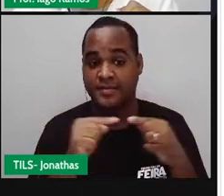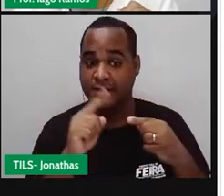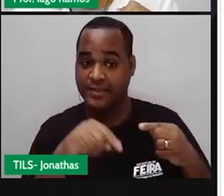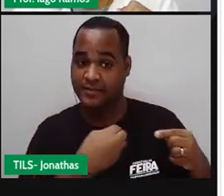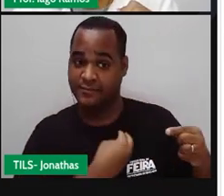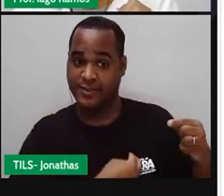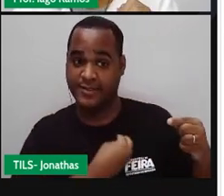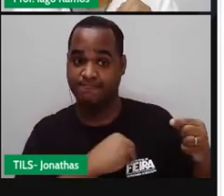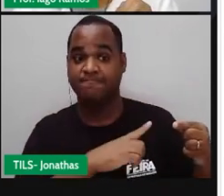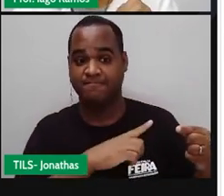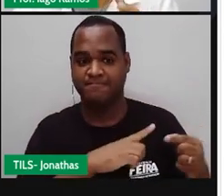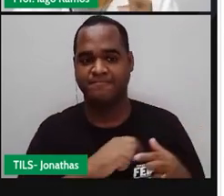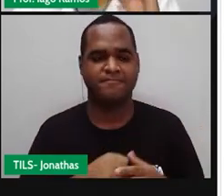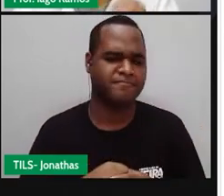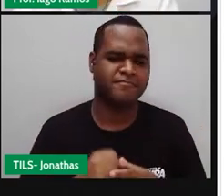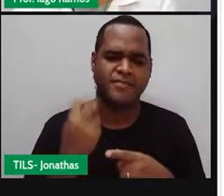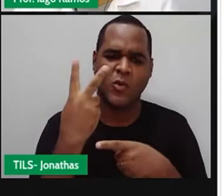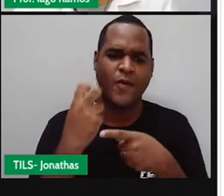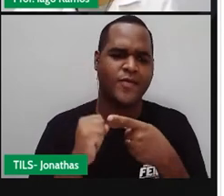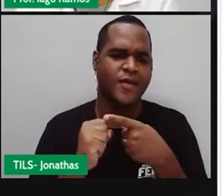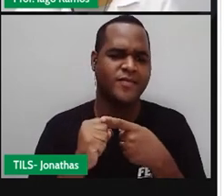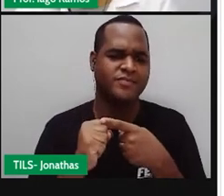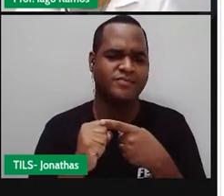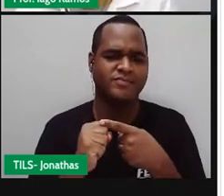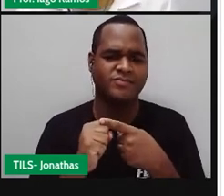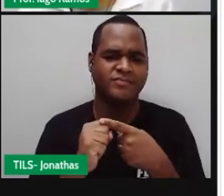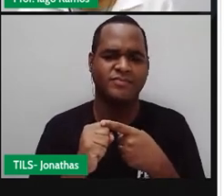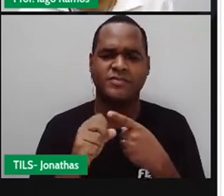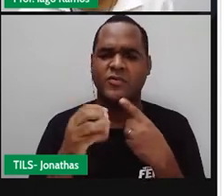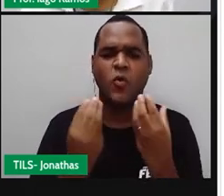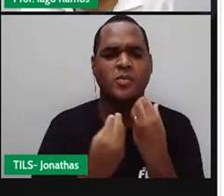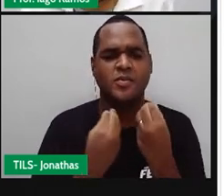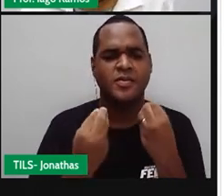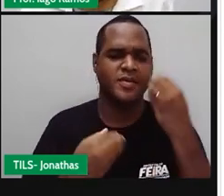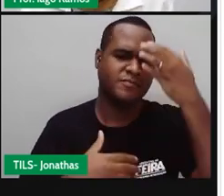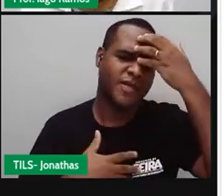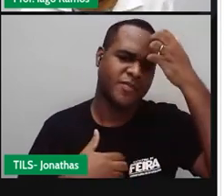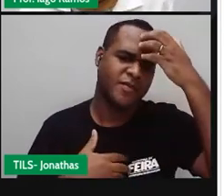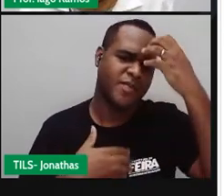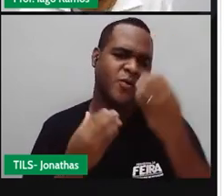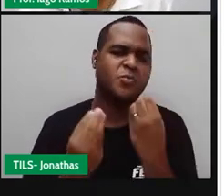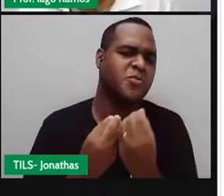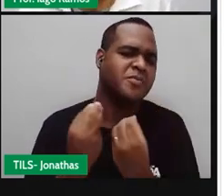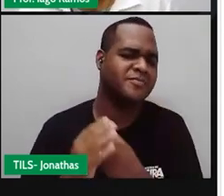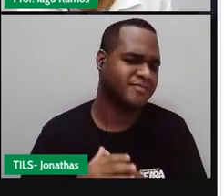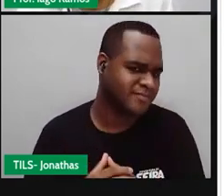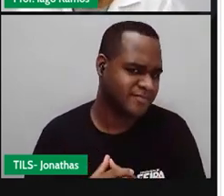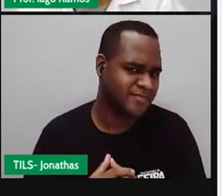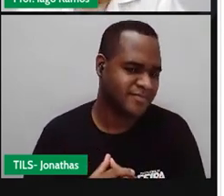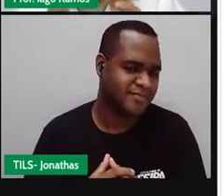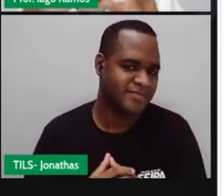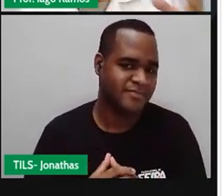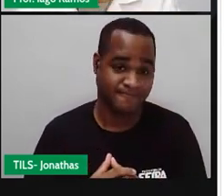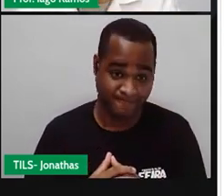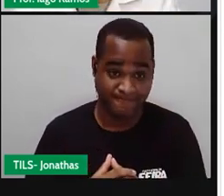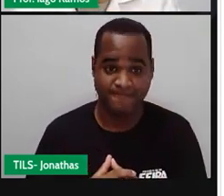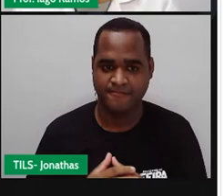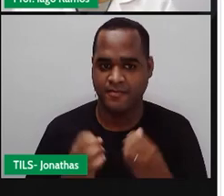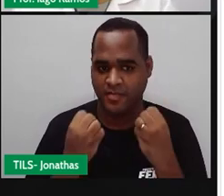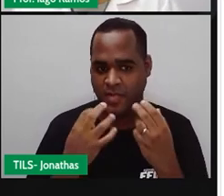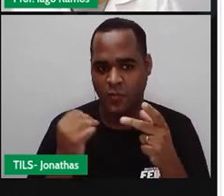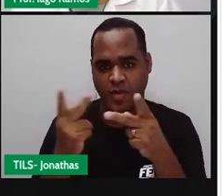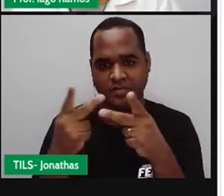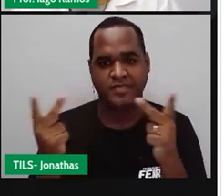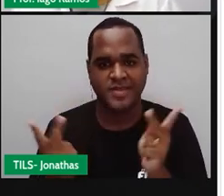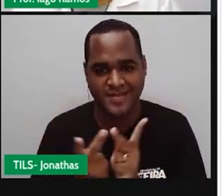oitavos também como é que o macaquinho conseguiu pensar nessas frações bom a